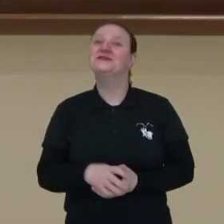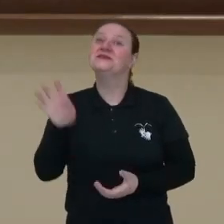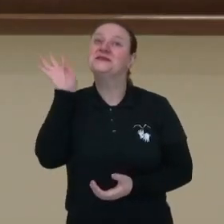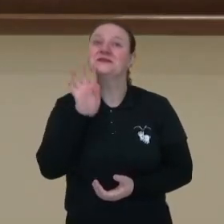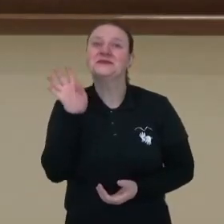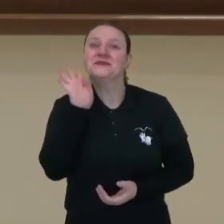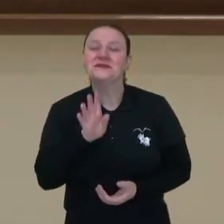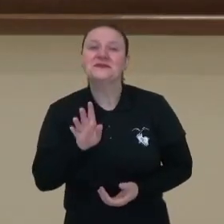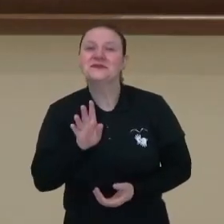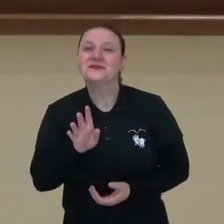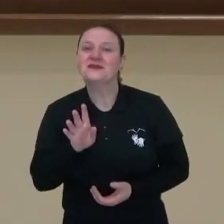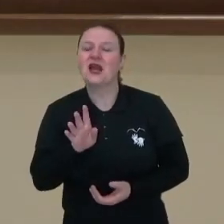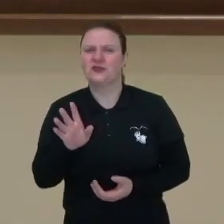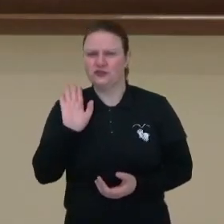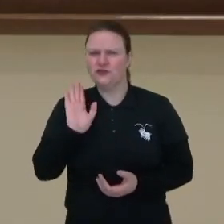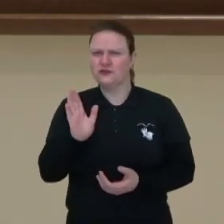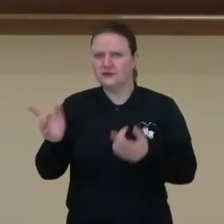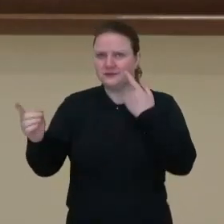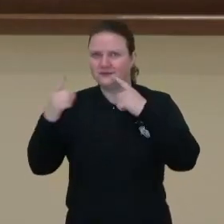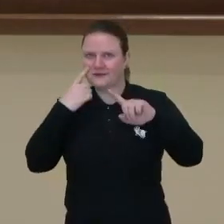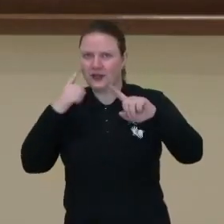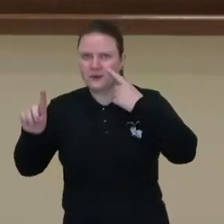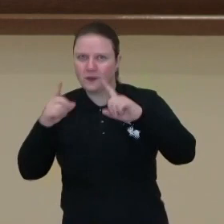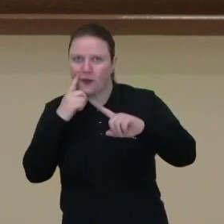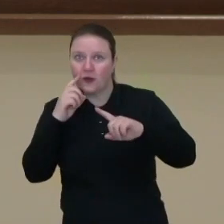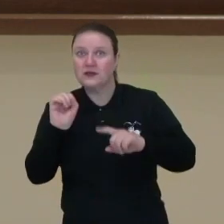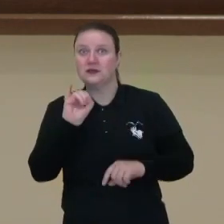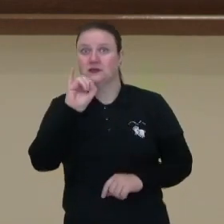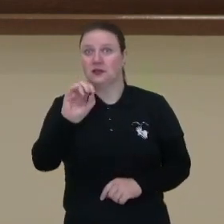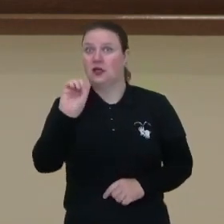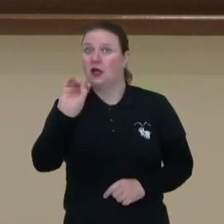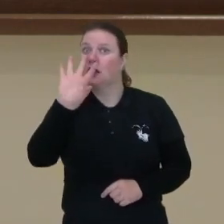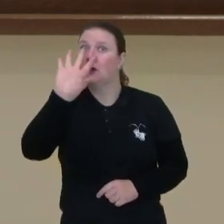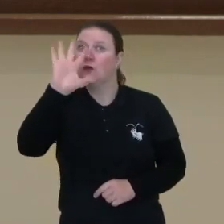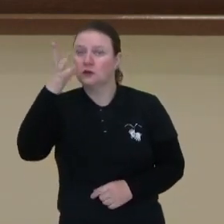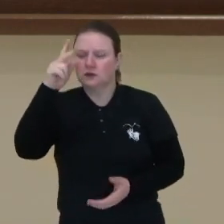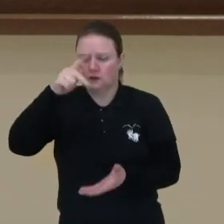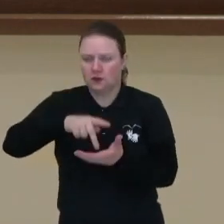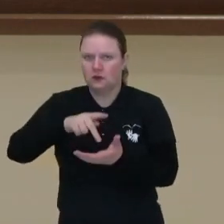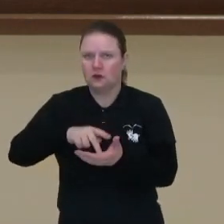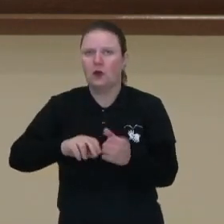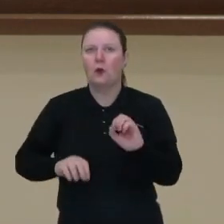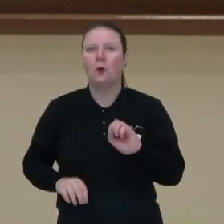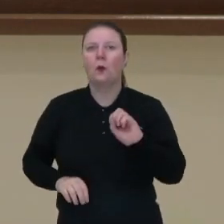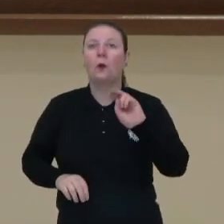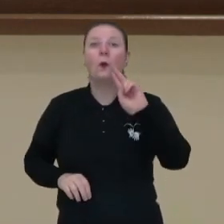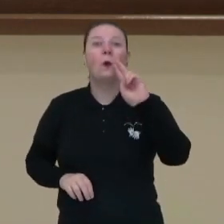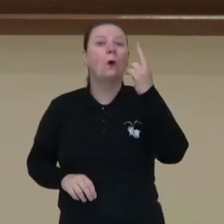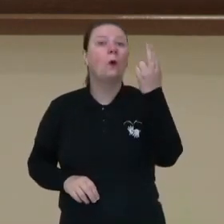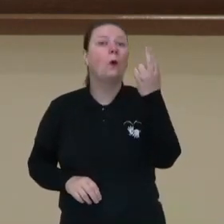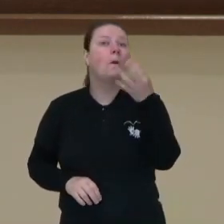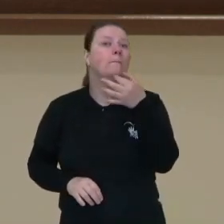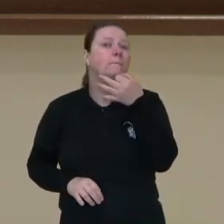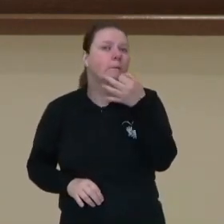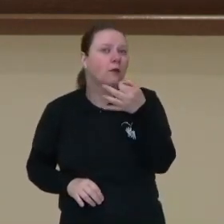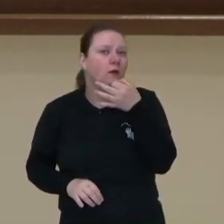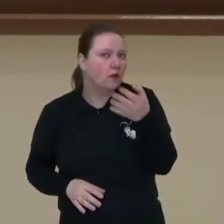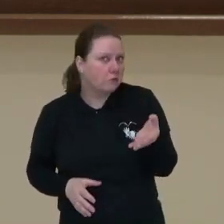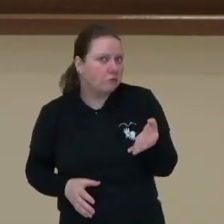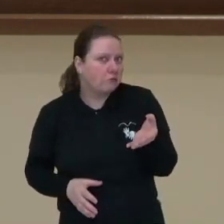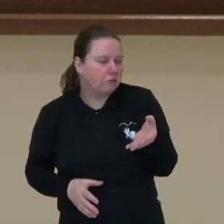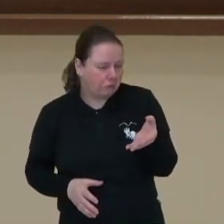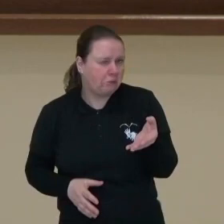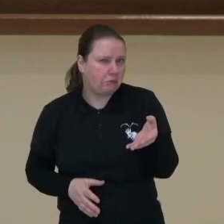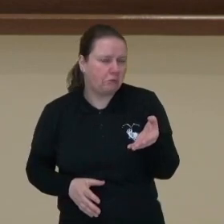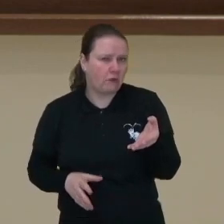Legal. E aí, você descobriu então se é um fato, se é uma opinião, você observou o trecho, muito